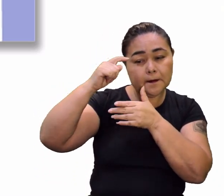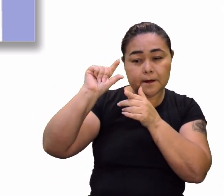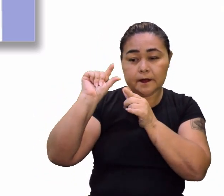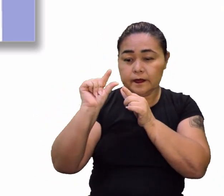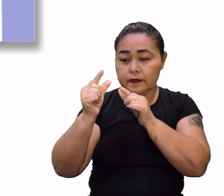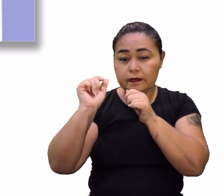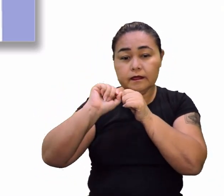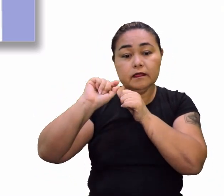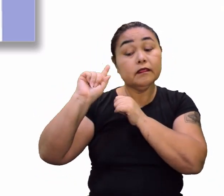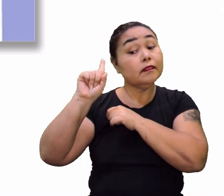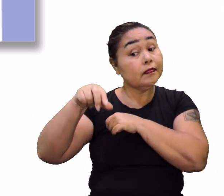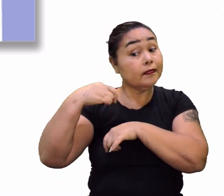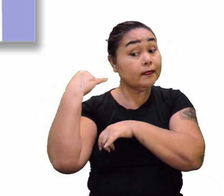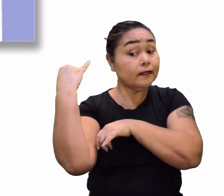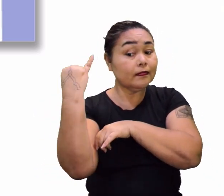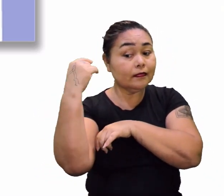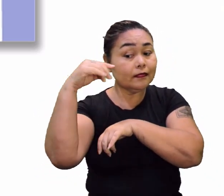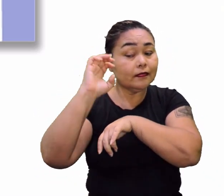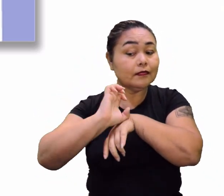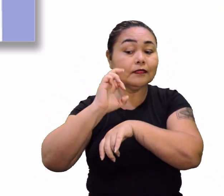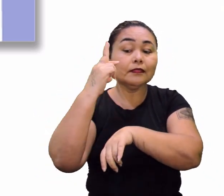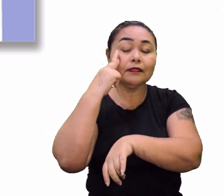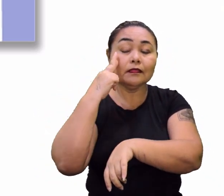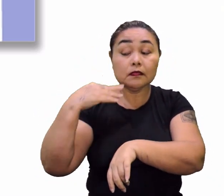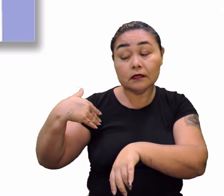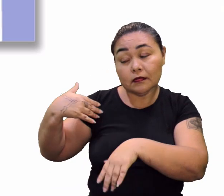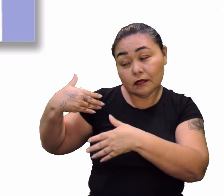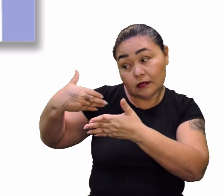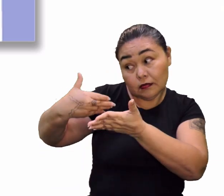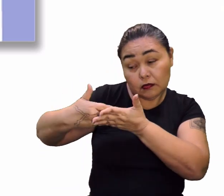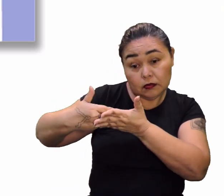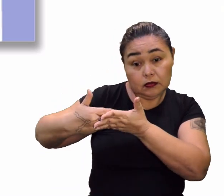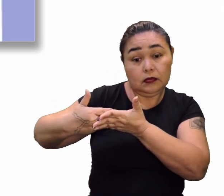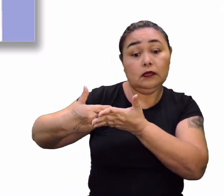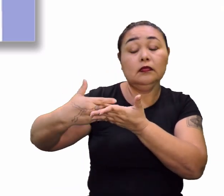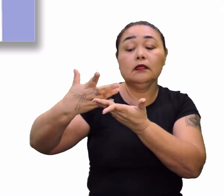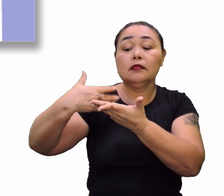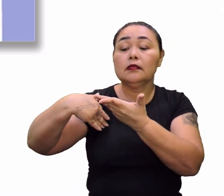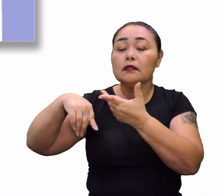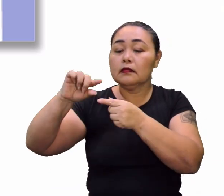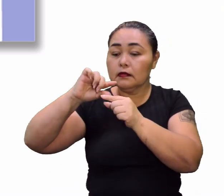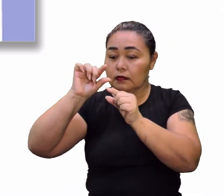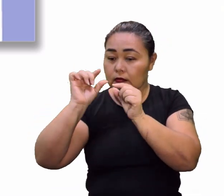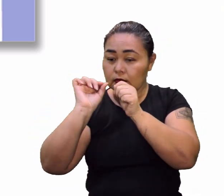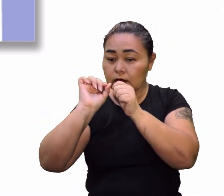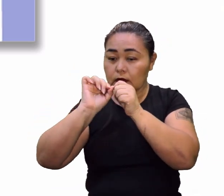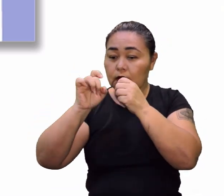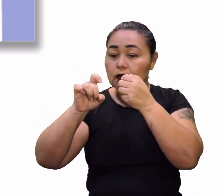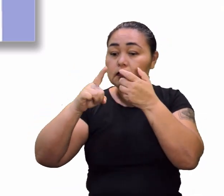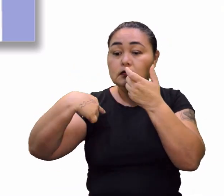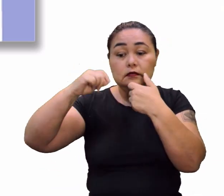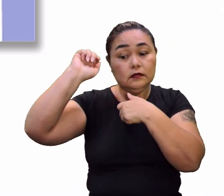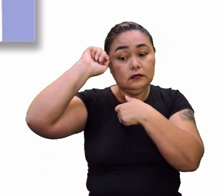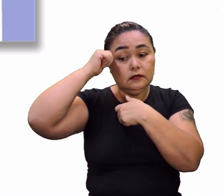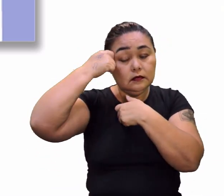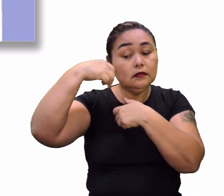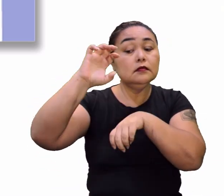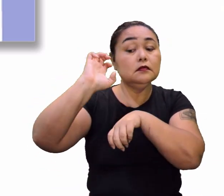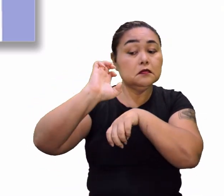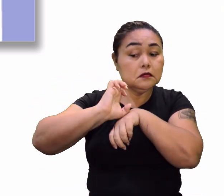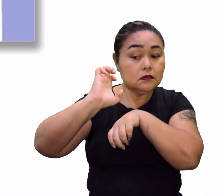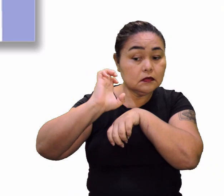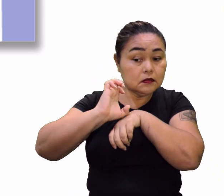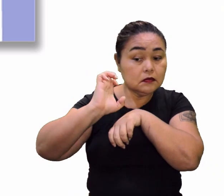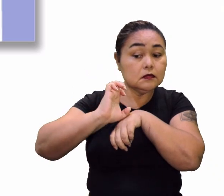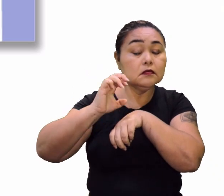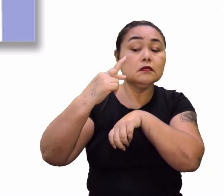né, para o nosso estado. E até hoje, professor Jorge, a cassiterita tem uma grande importância porque Rondônia ainda exporta